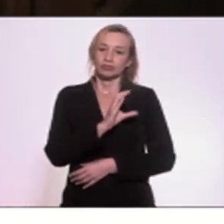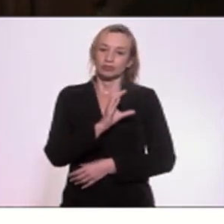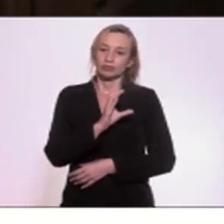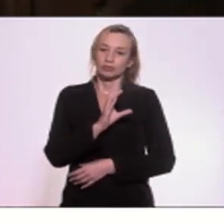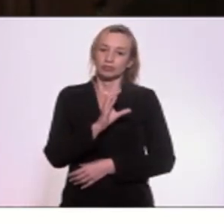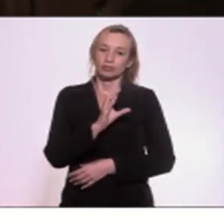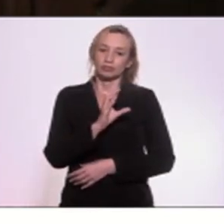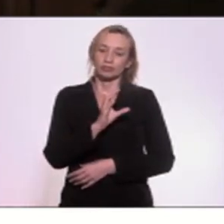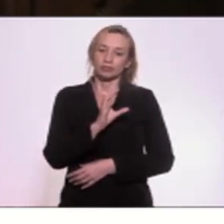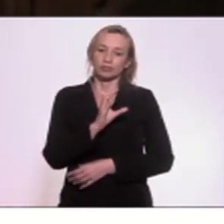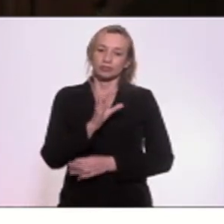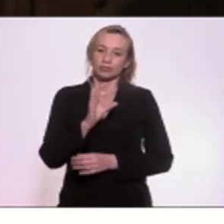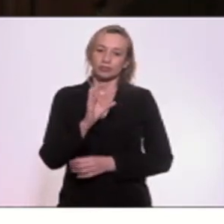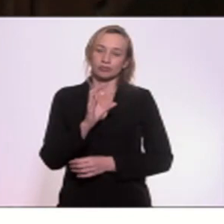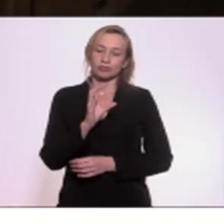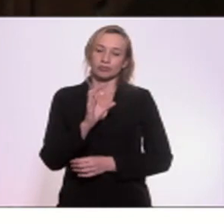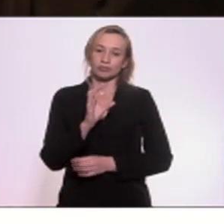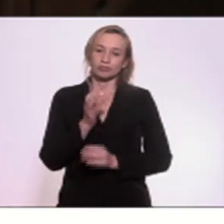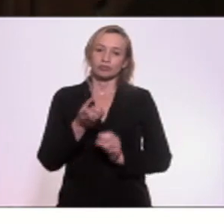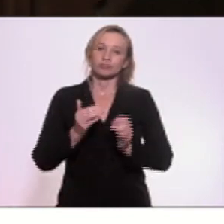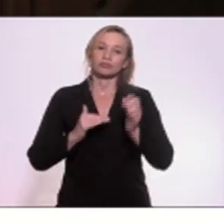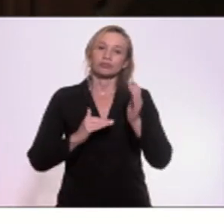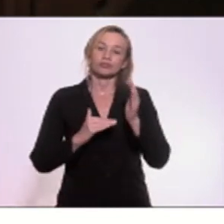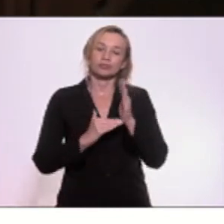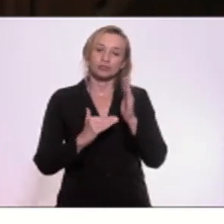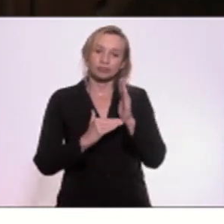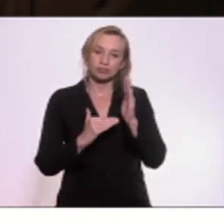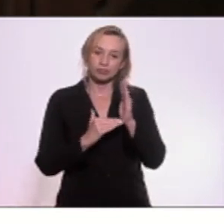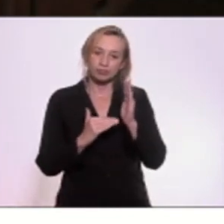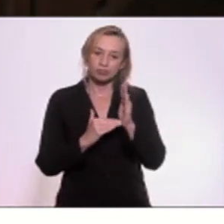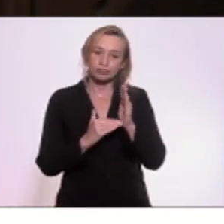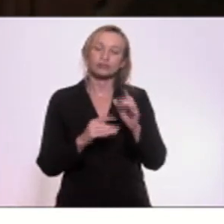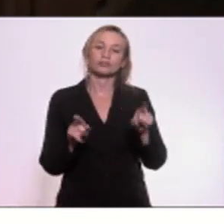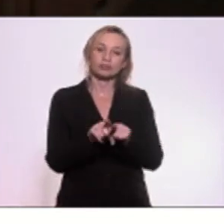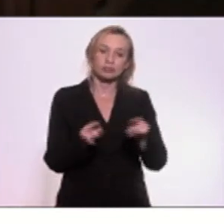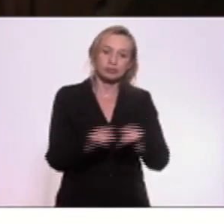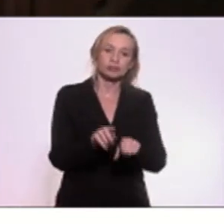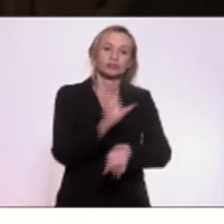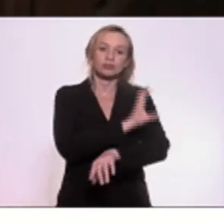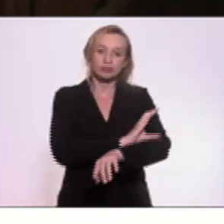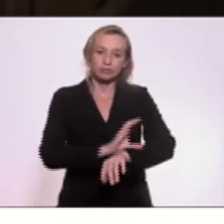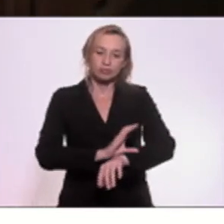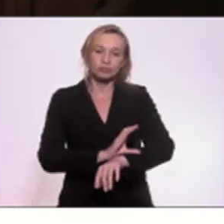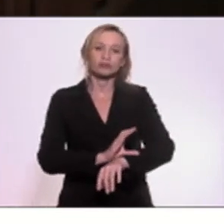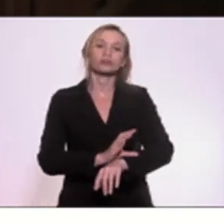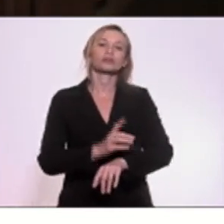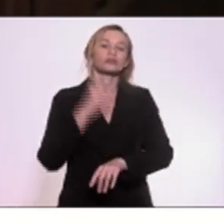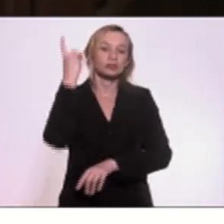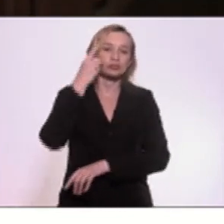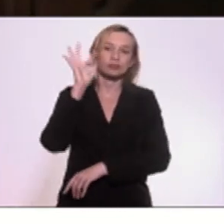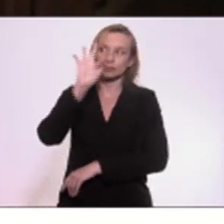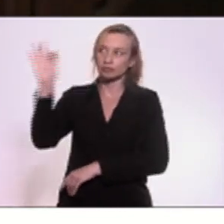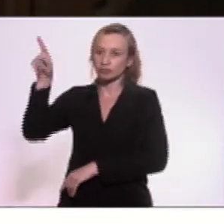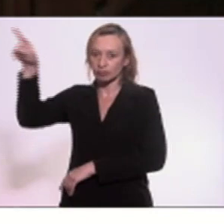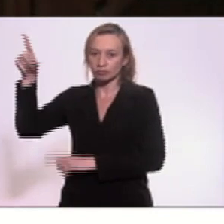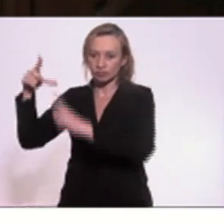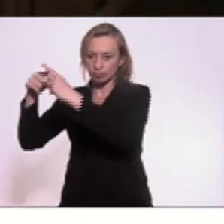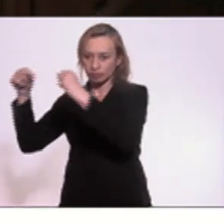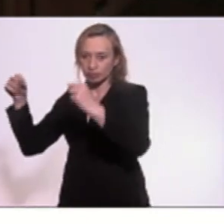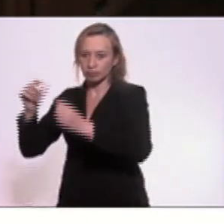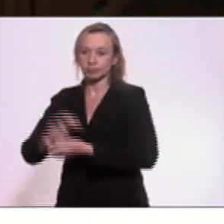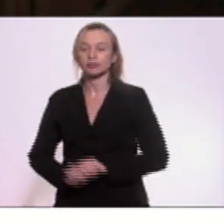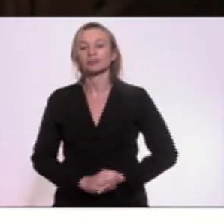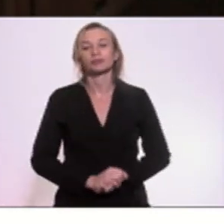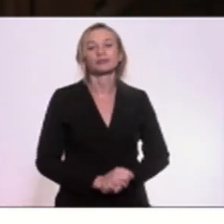feita também pela Comissão de Cultura da Câmara dos Deputados lá em Brasília, deputados